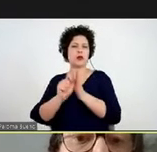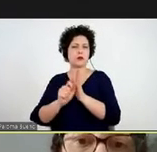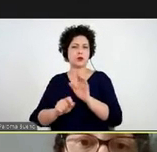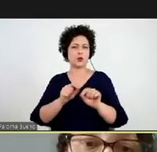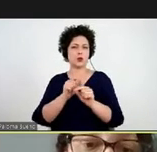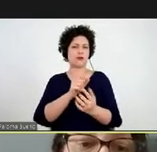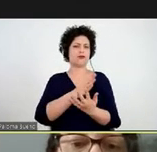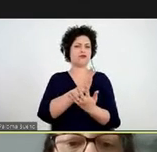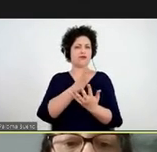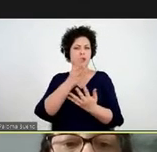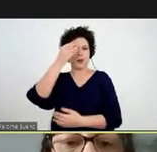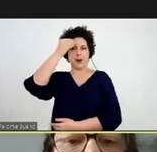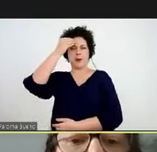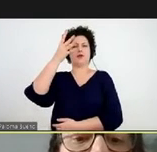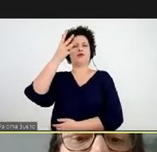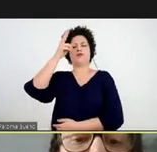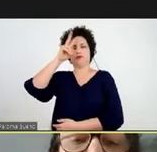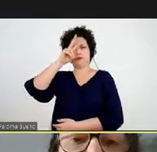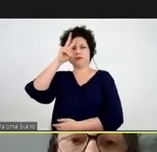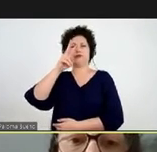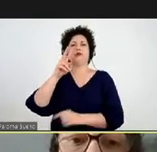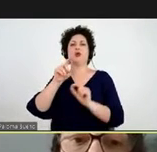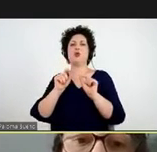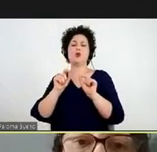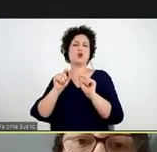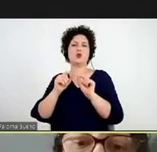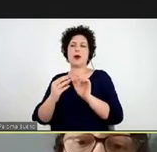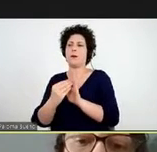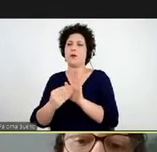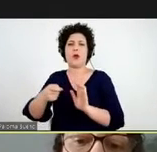memória tendem a se instalar nas relações de